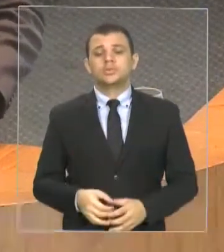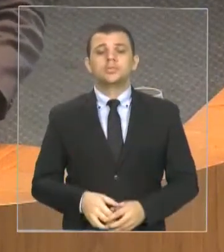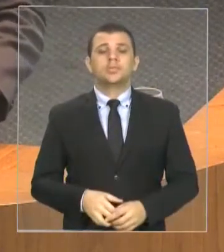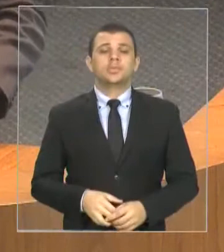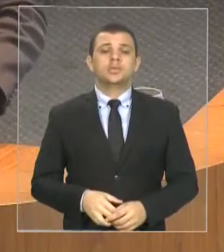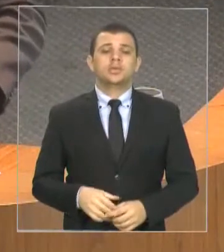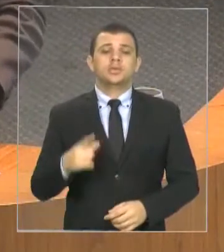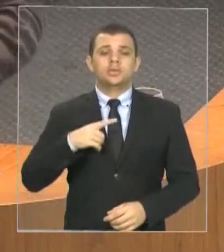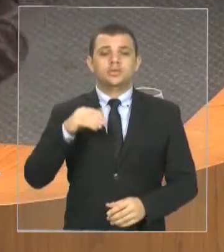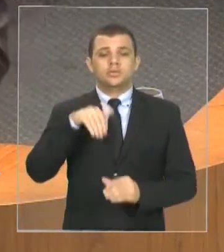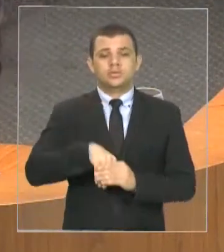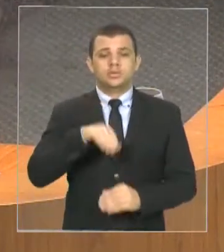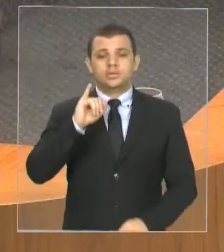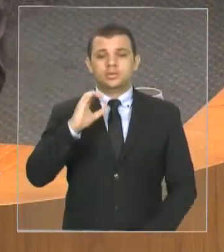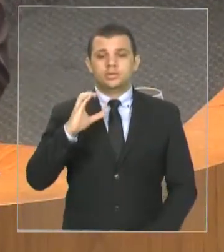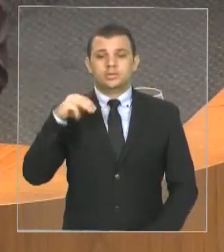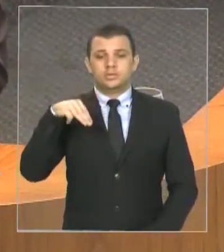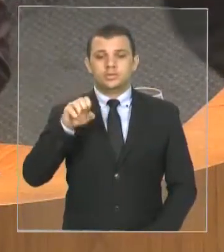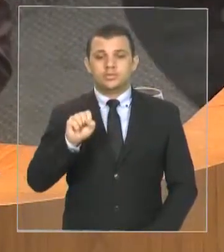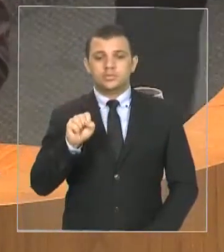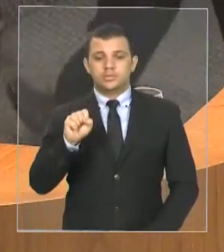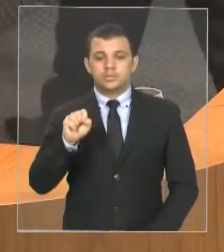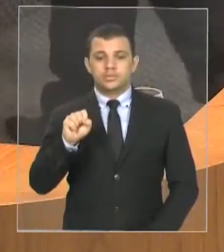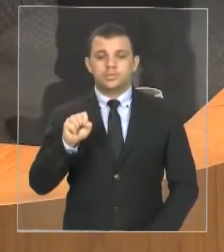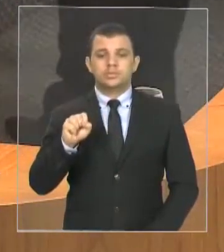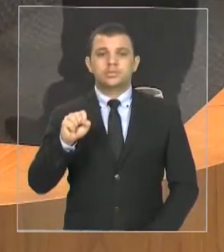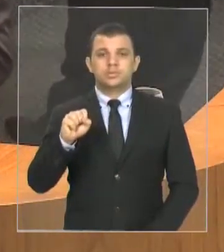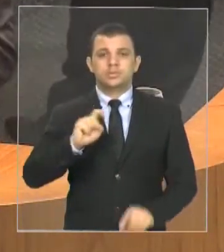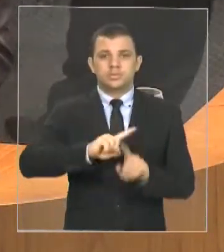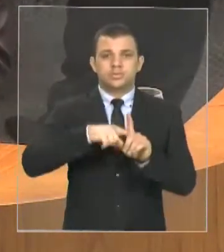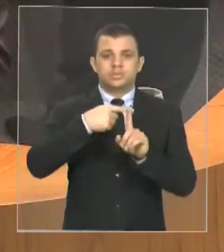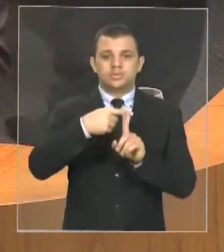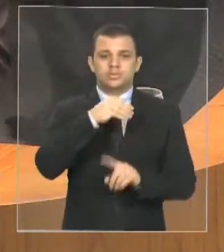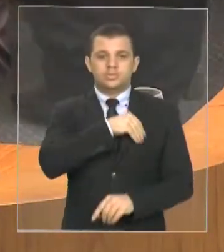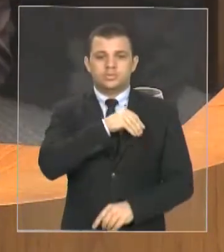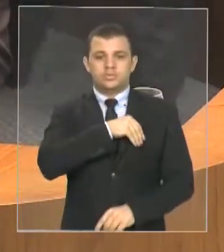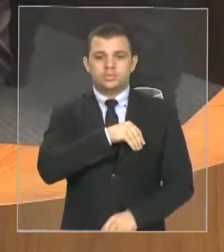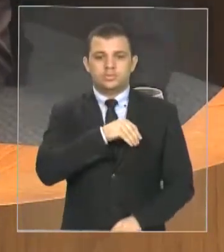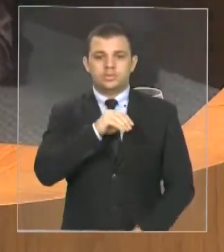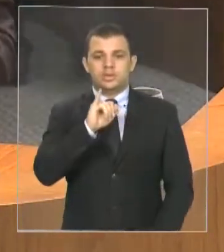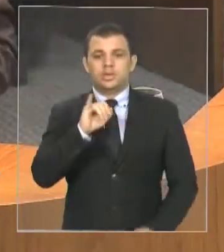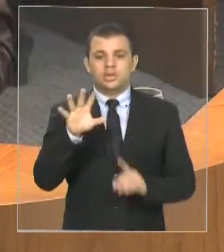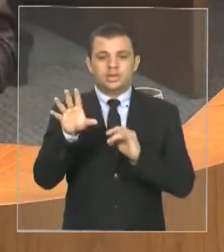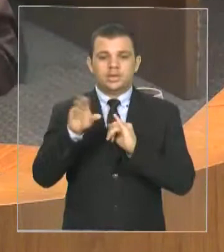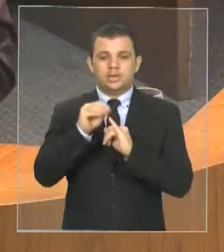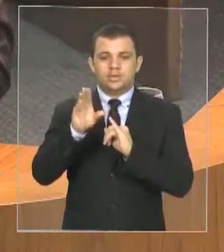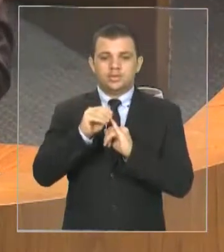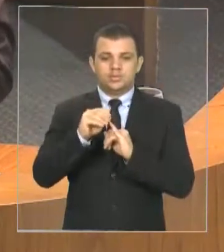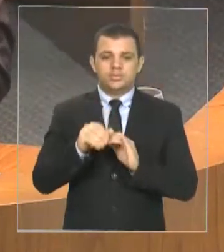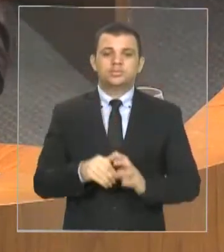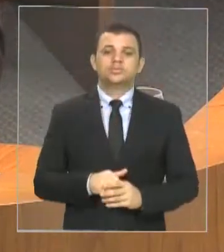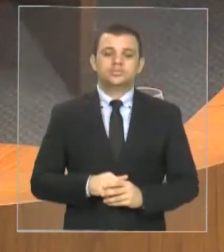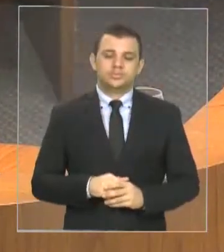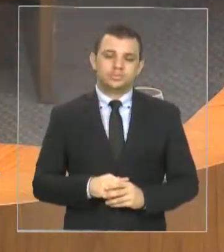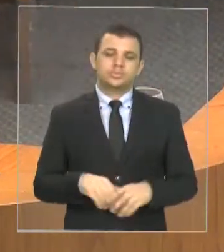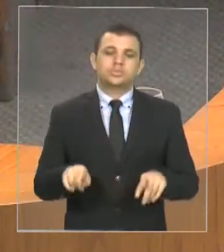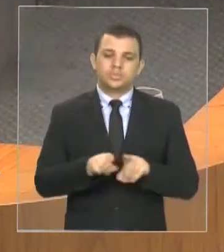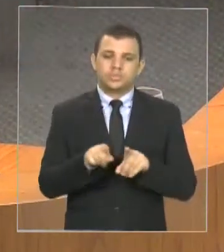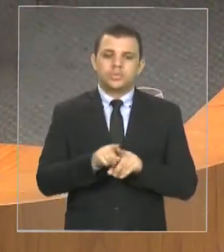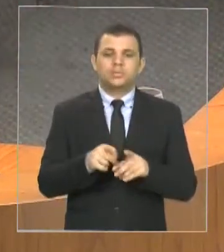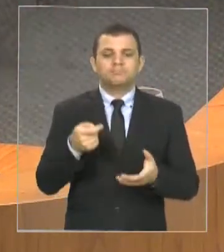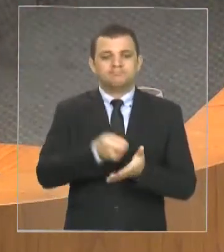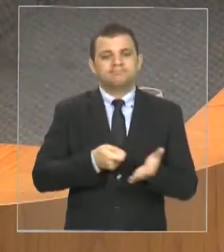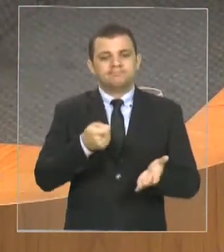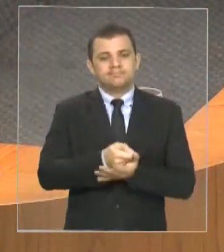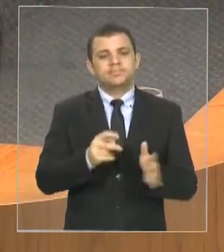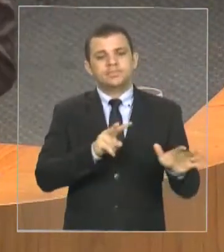a votação do ICMS, do aumento de impostos. Fui contra o aumento de impostos. Como travamos uma luta na semana passada,